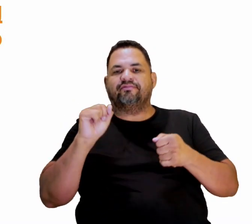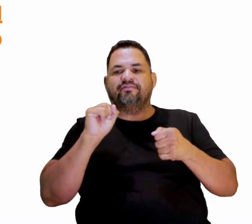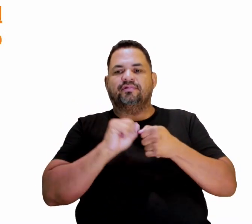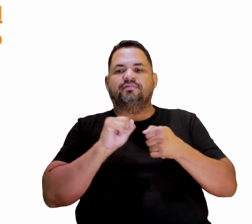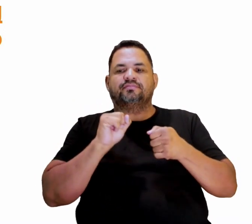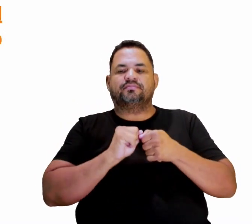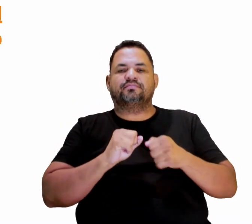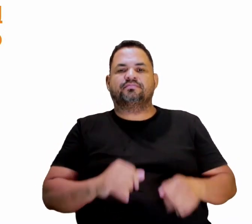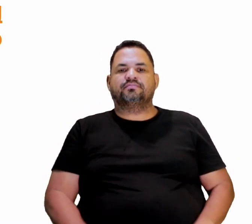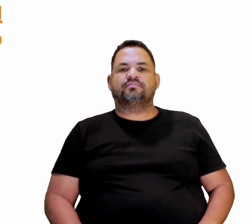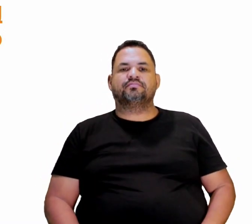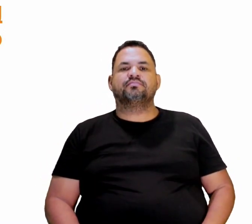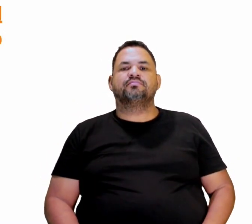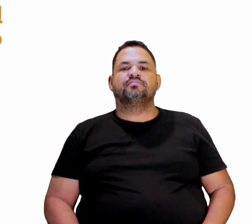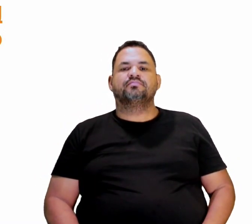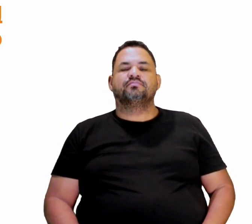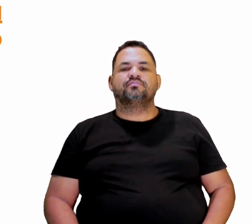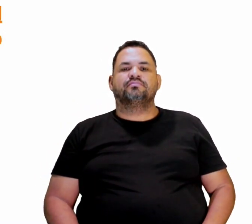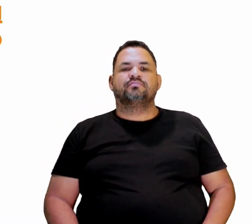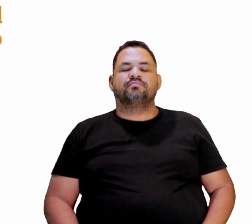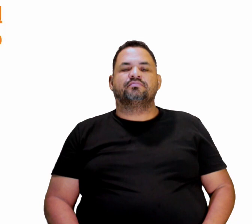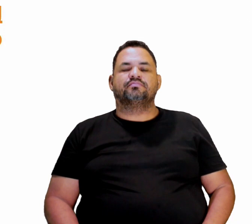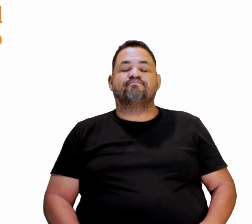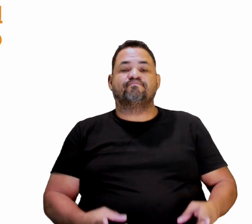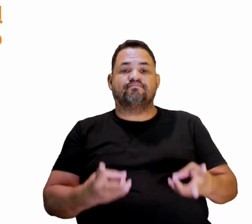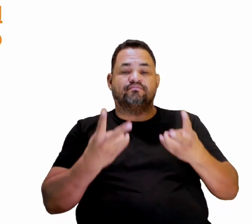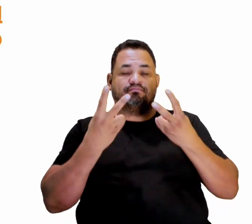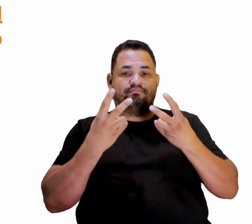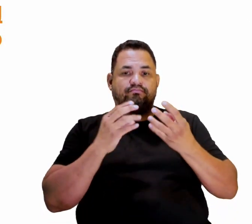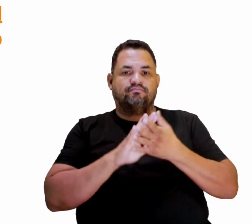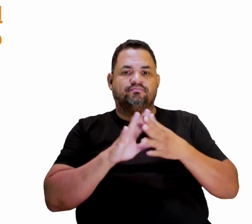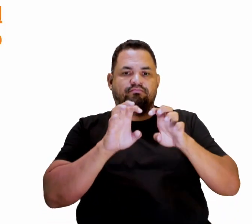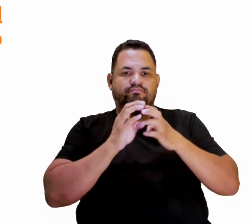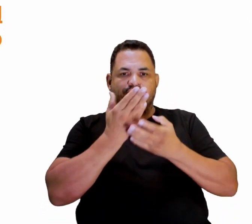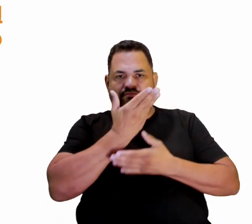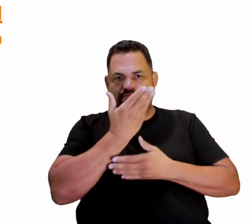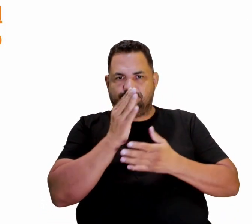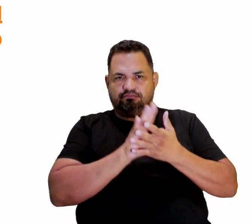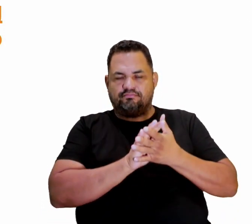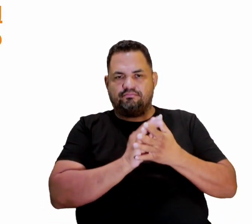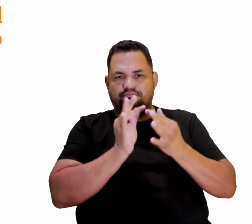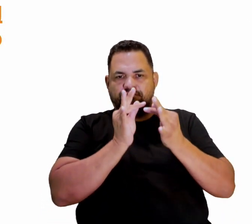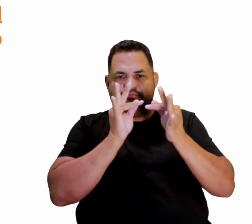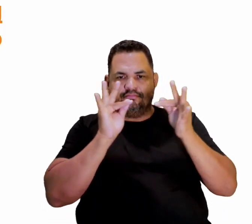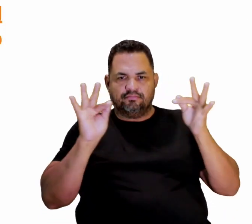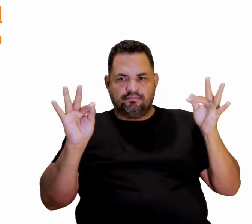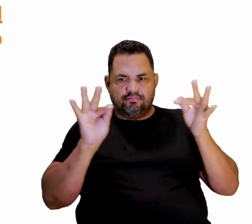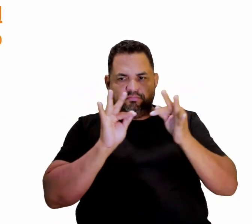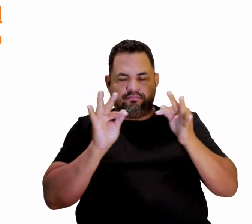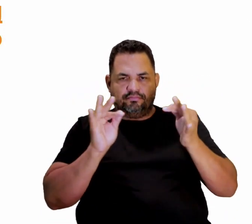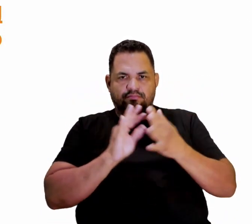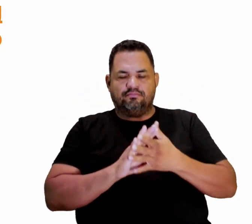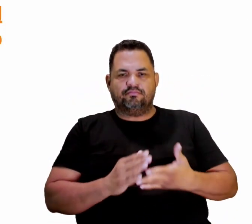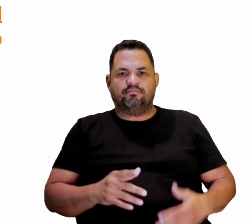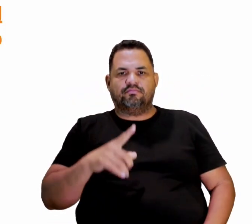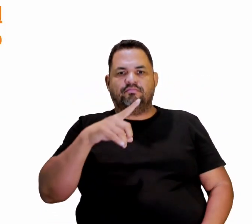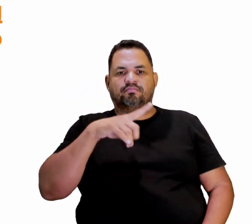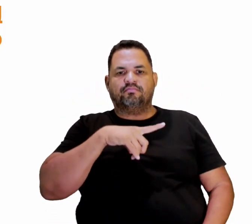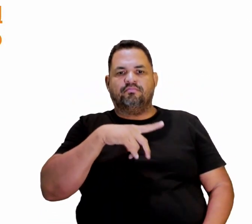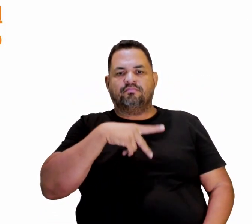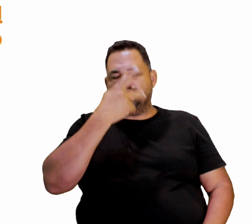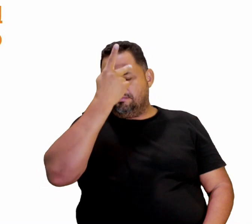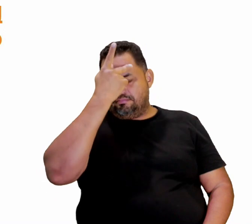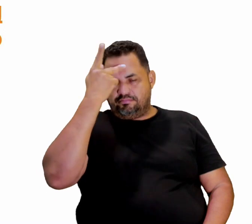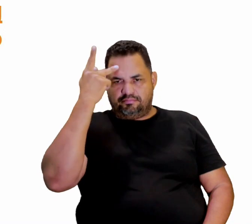you você certo e aí perceba que a estrutura de Gontijo vem uma pessoa